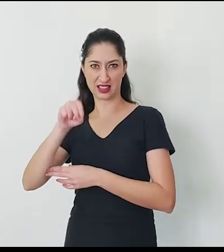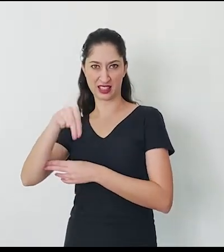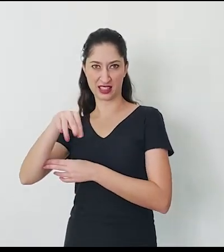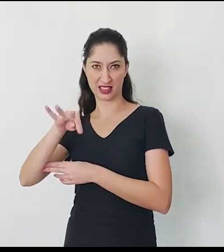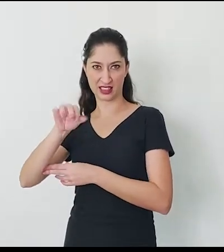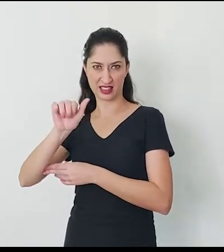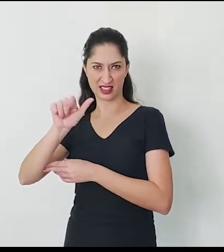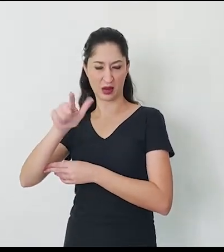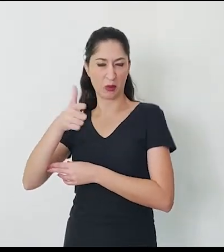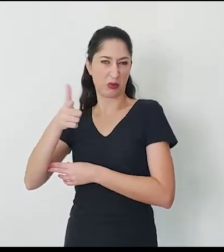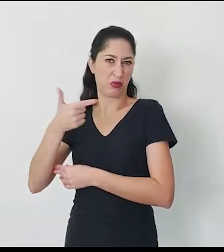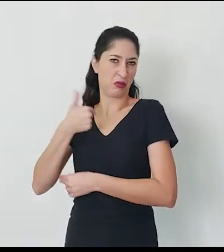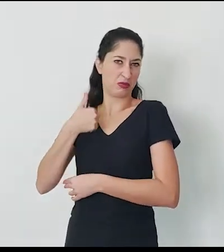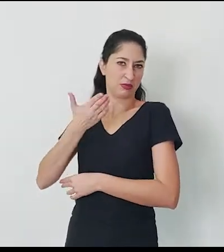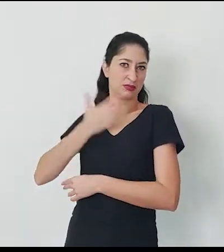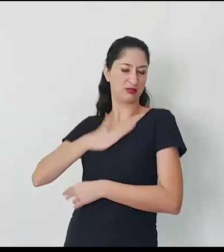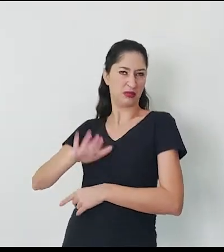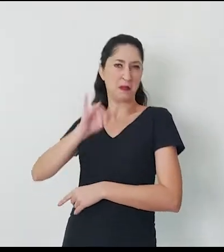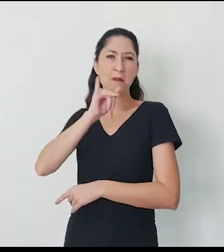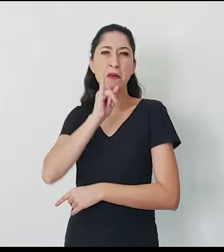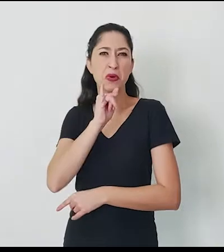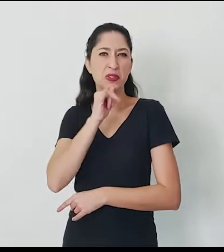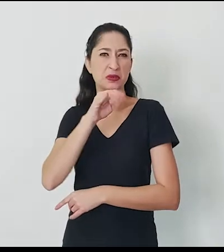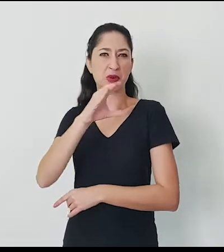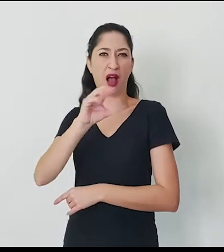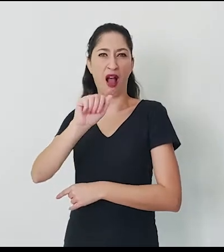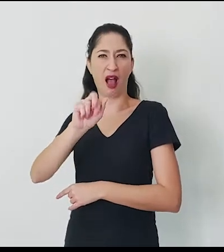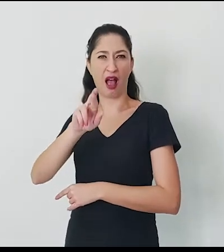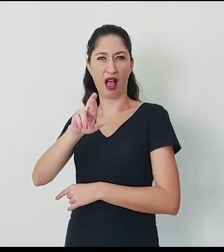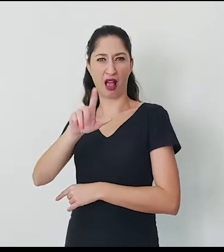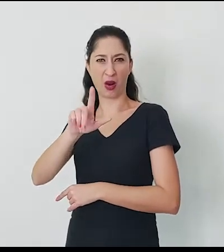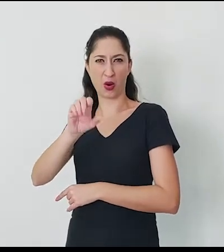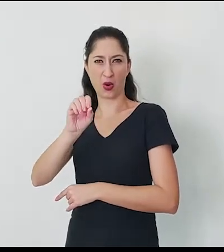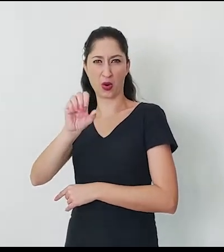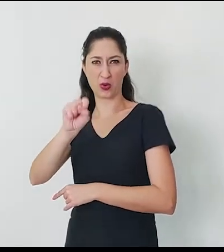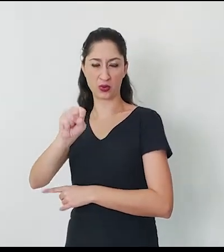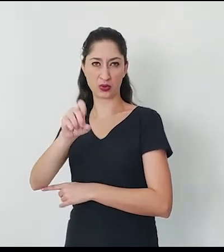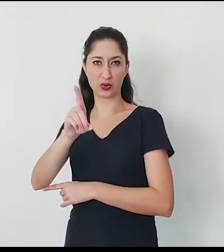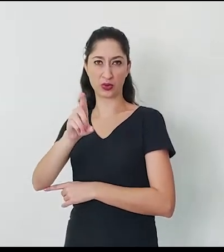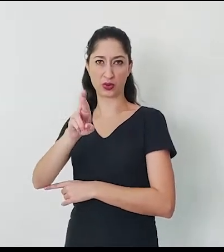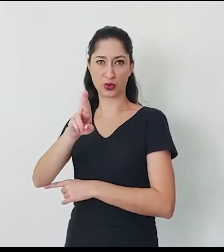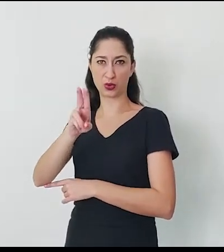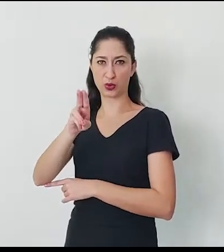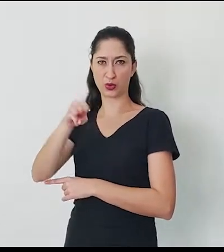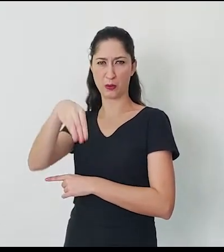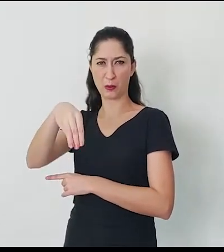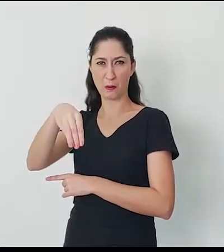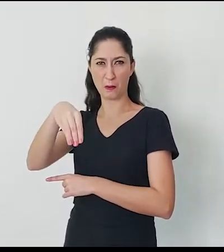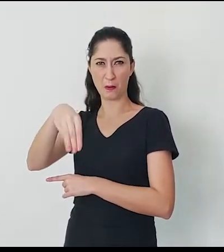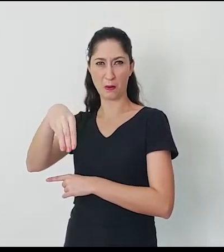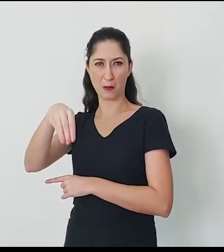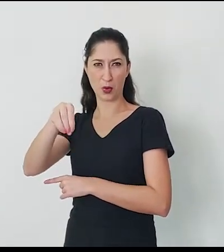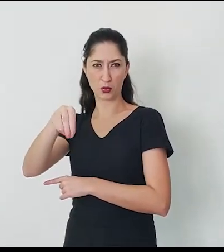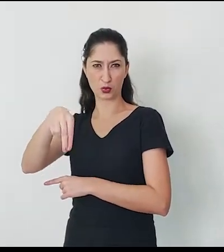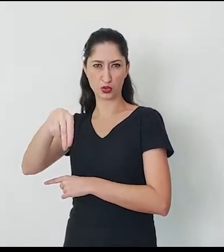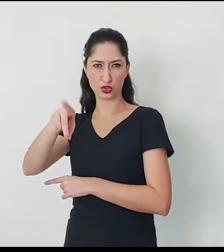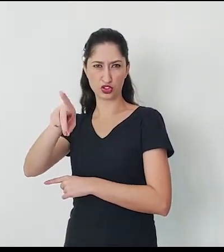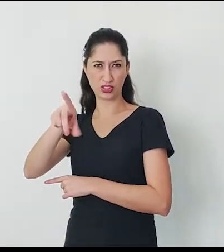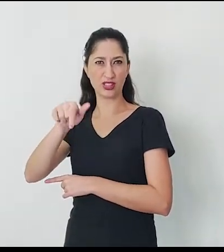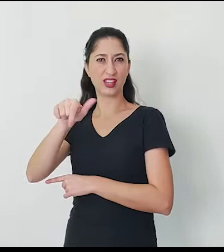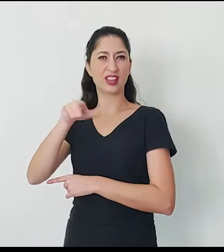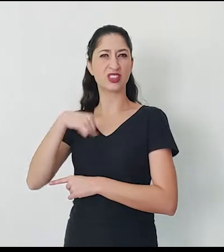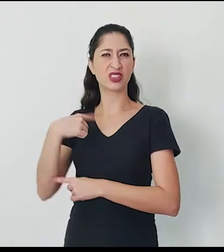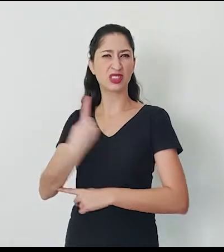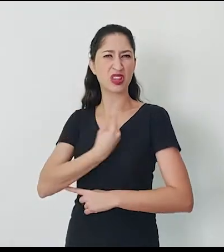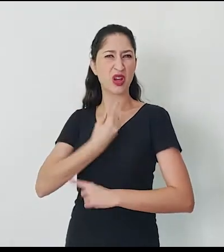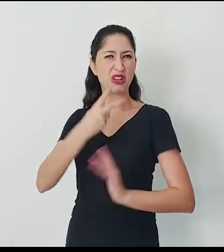recusar. Porque é uma poesia como Carlos Drummond de Andrade, esses poemas que a gente sempre tem na escola, que não